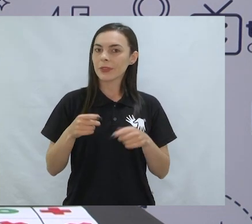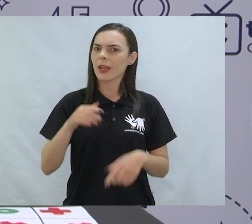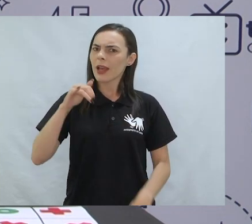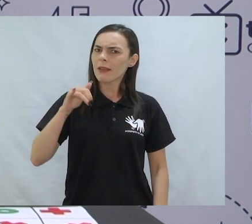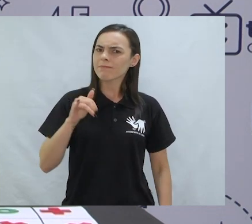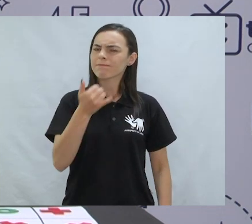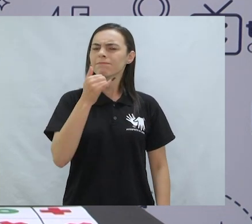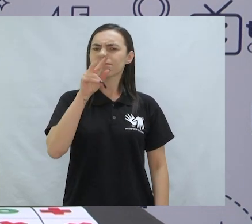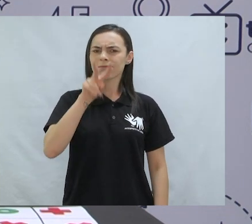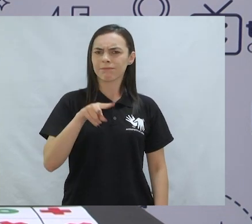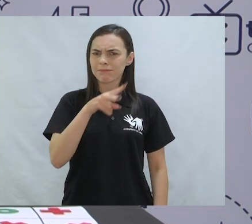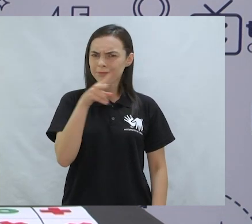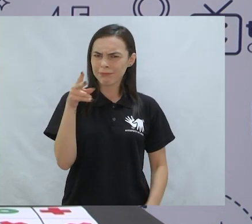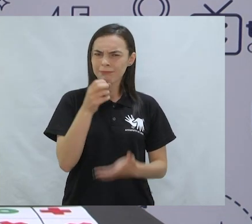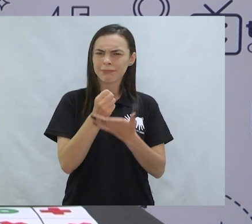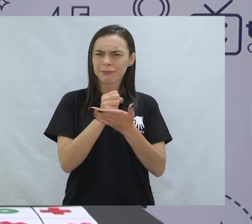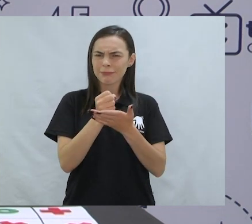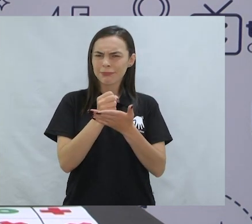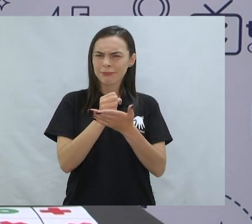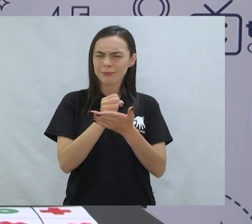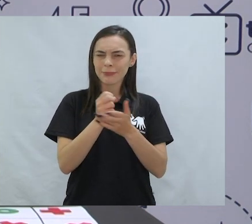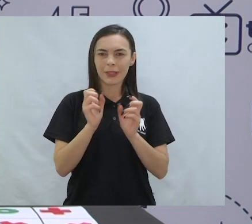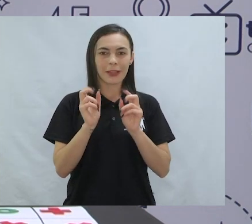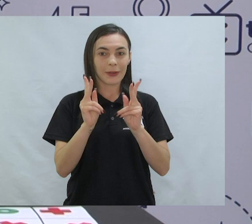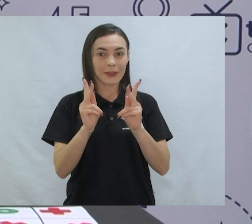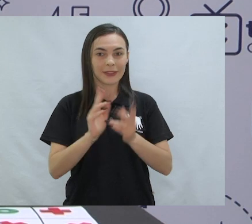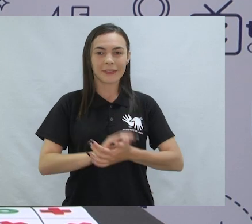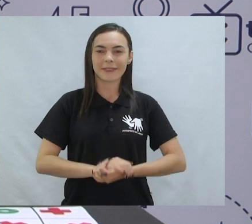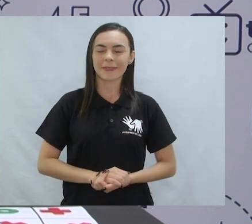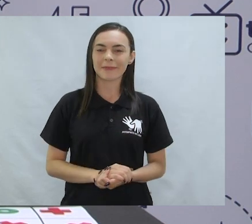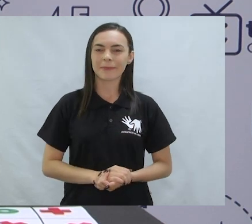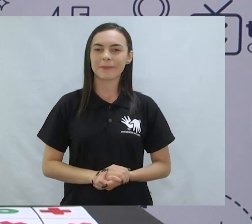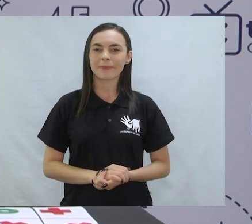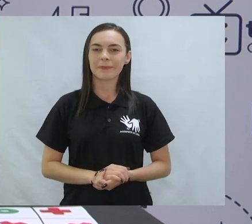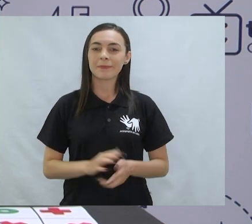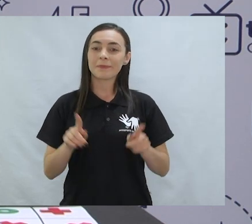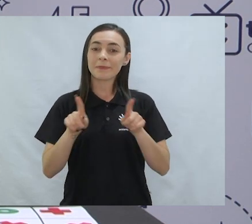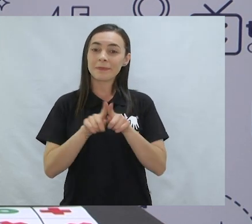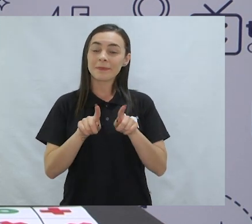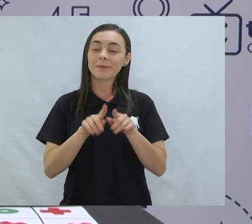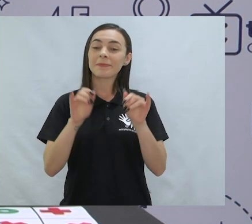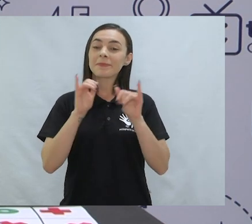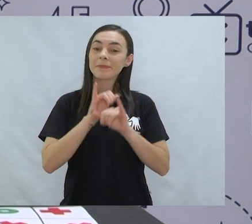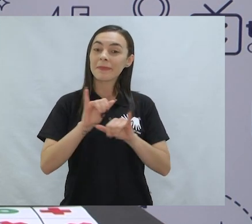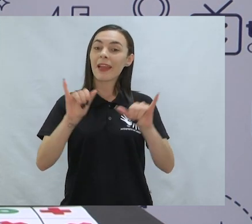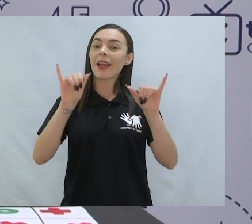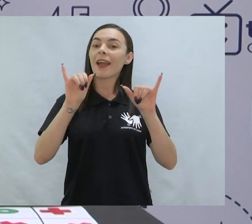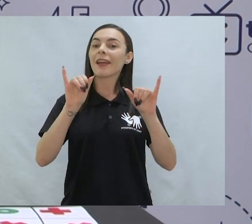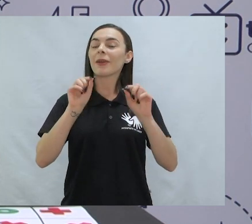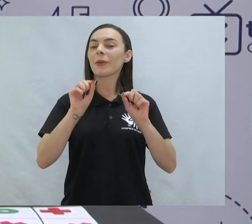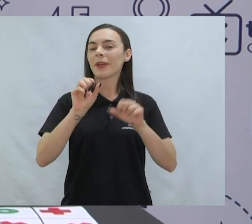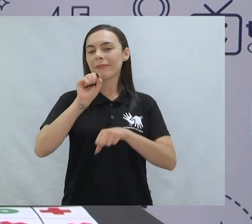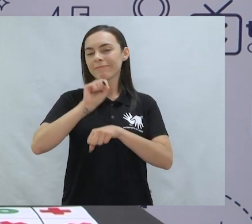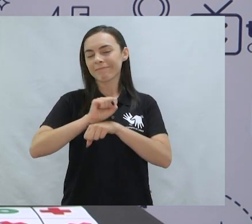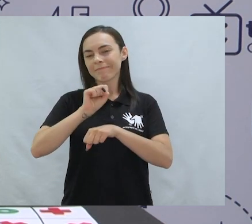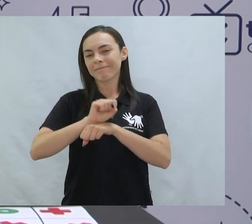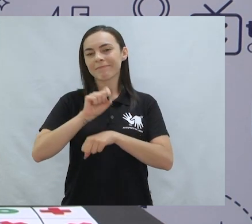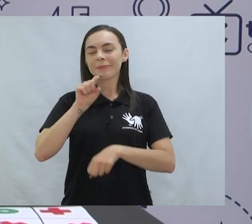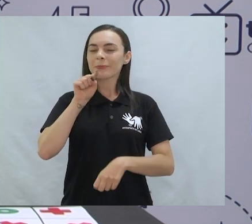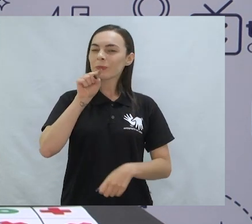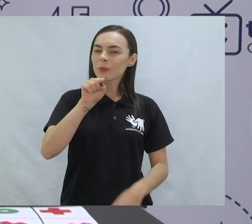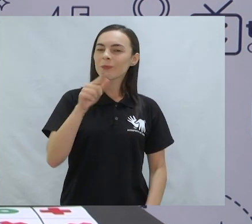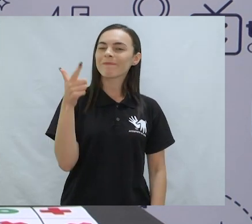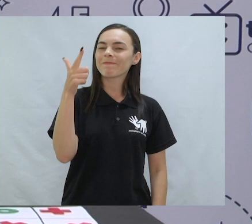aula e joguem bastante o jogo da velha. Tá bem, pessoal? E dizemos o seguinte,